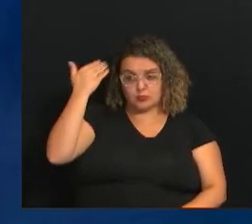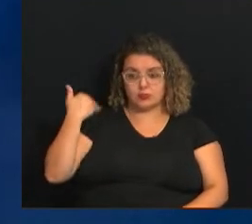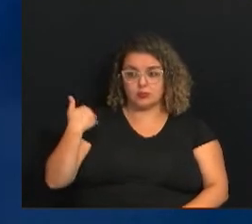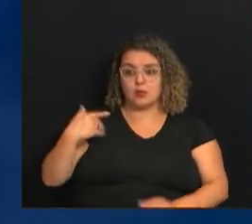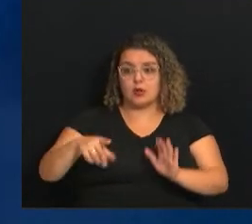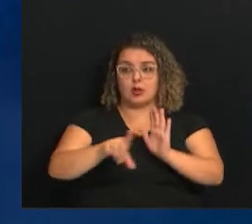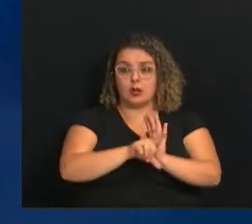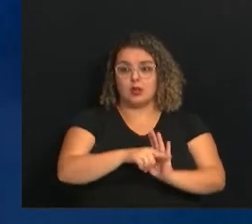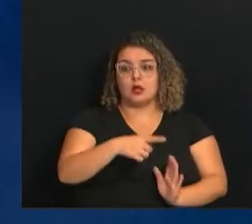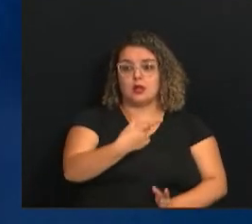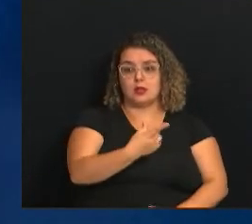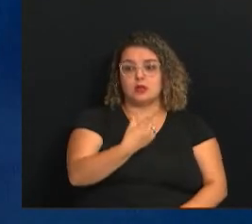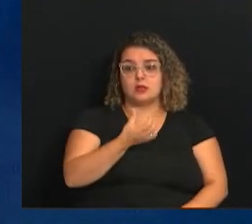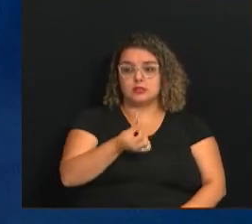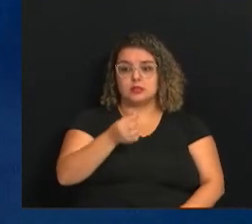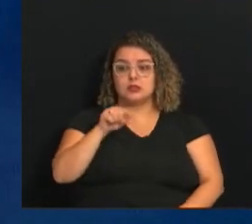número